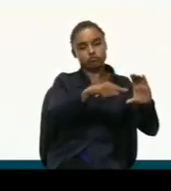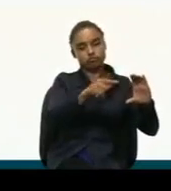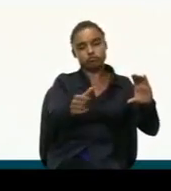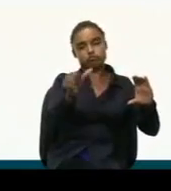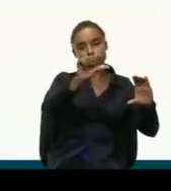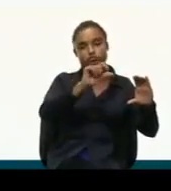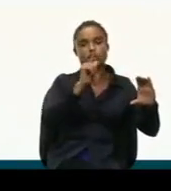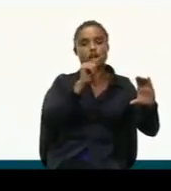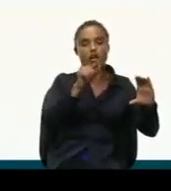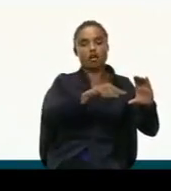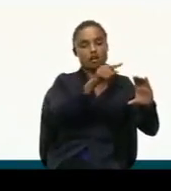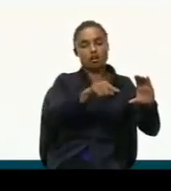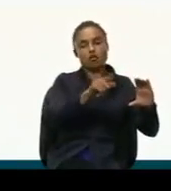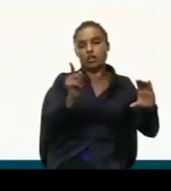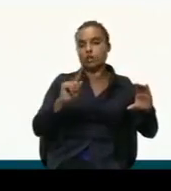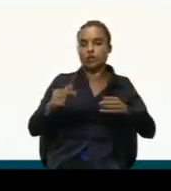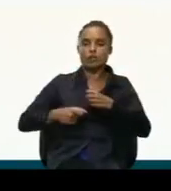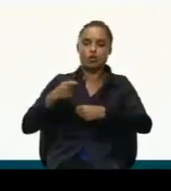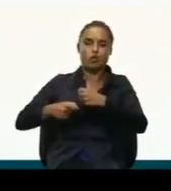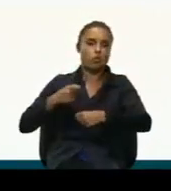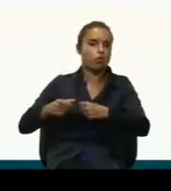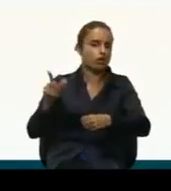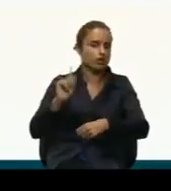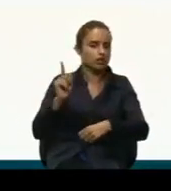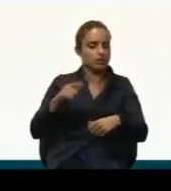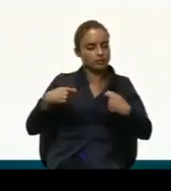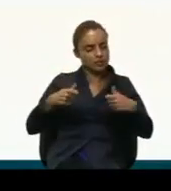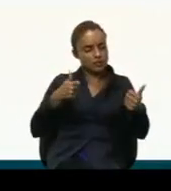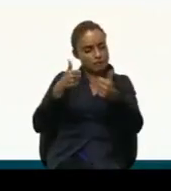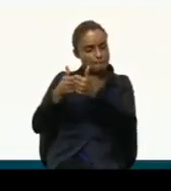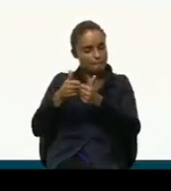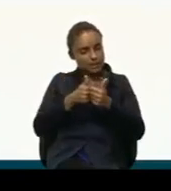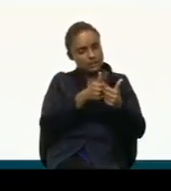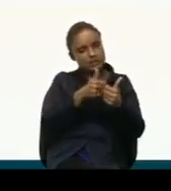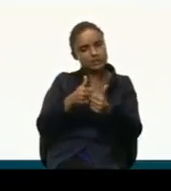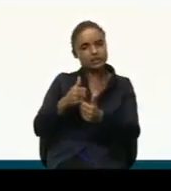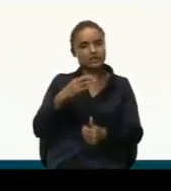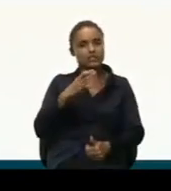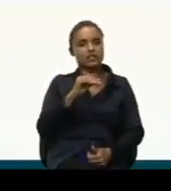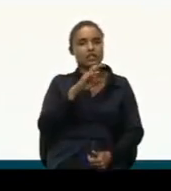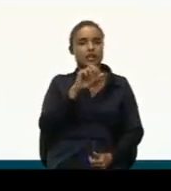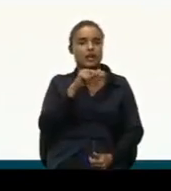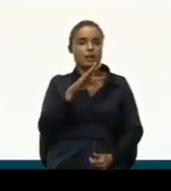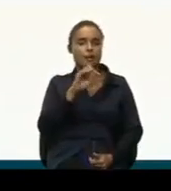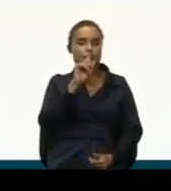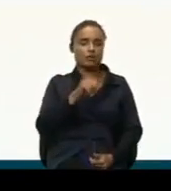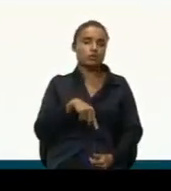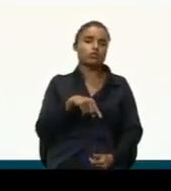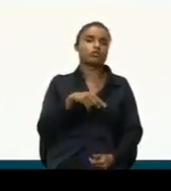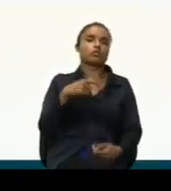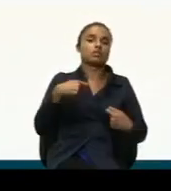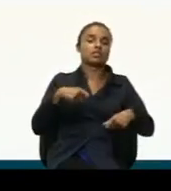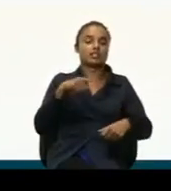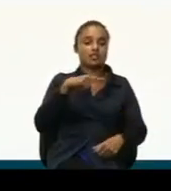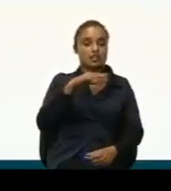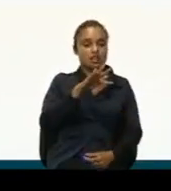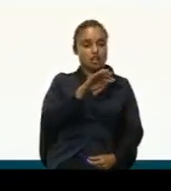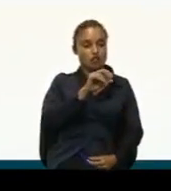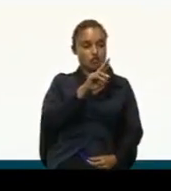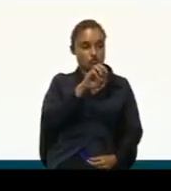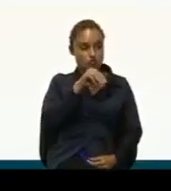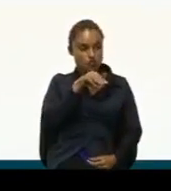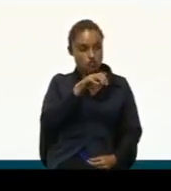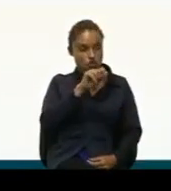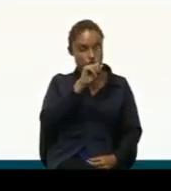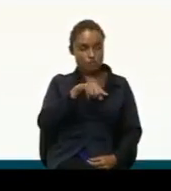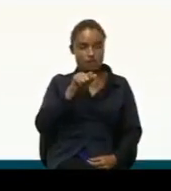deixa tudo juntinho, as etapas juntinho. Forma e armação, tentar manter próximo também, é bom,